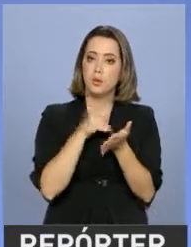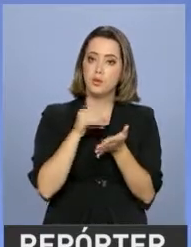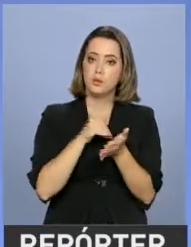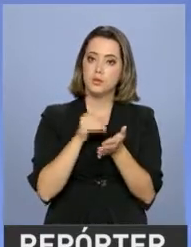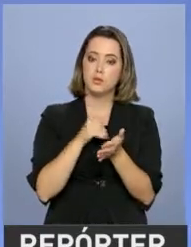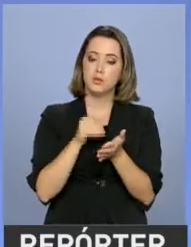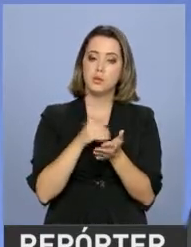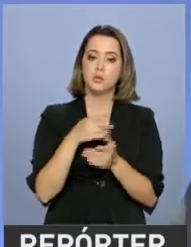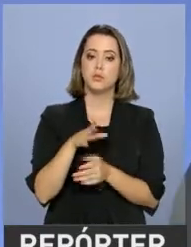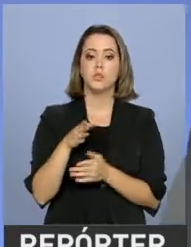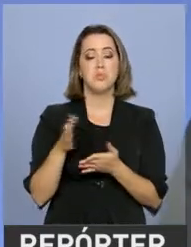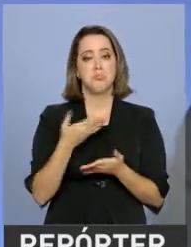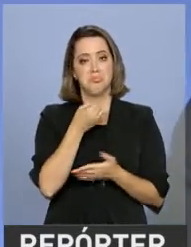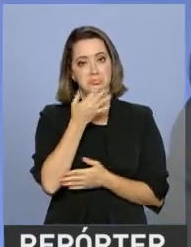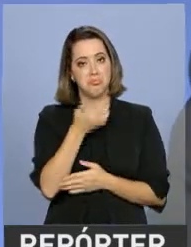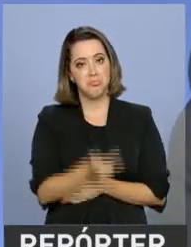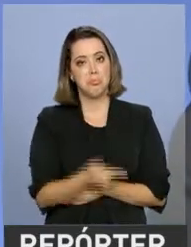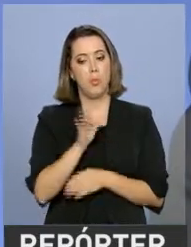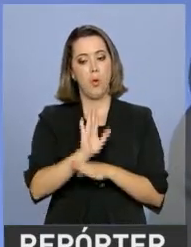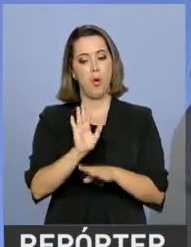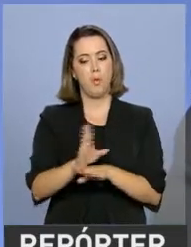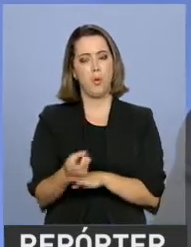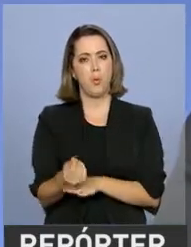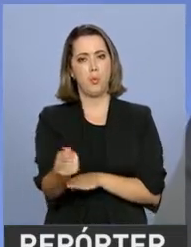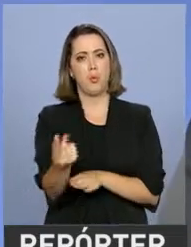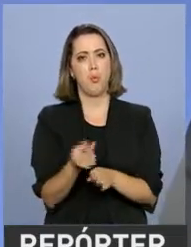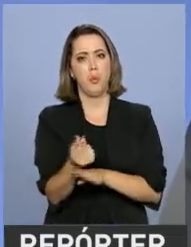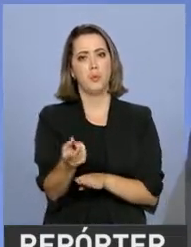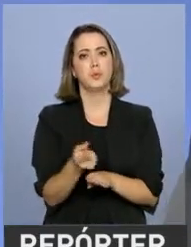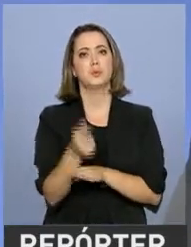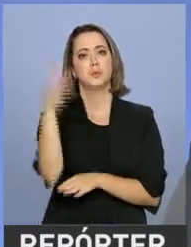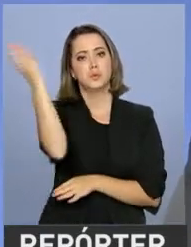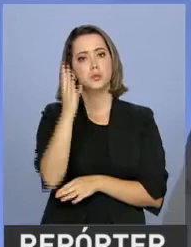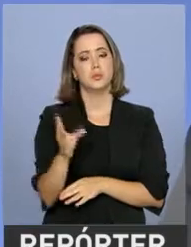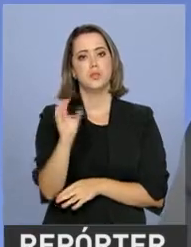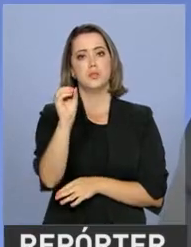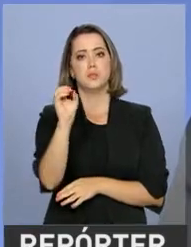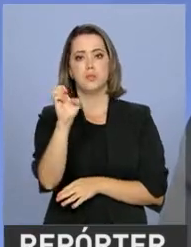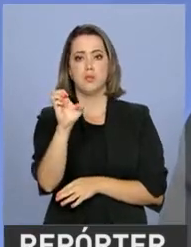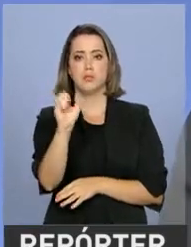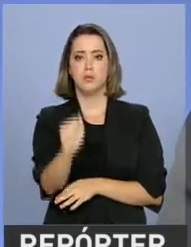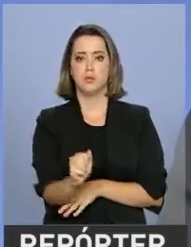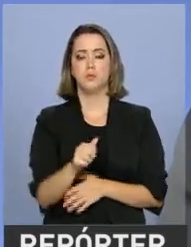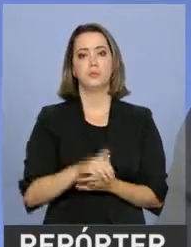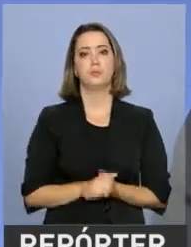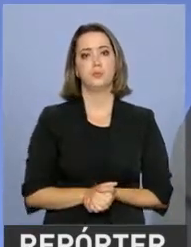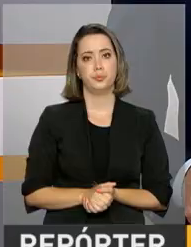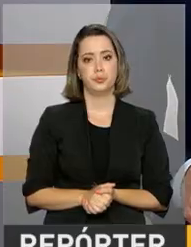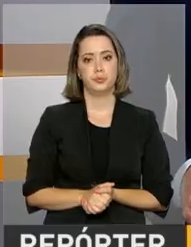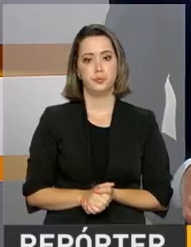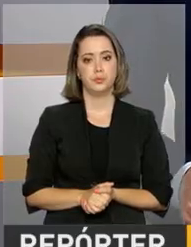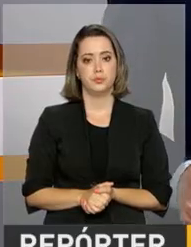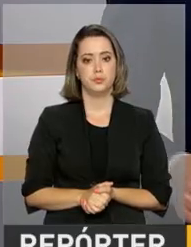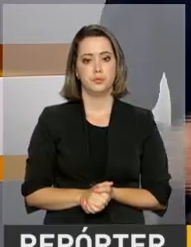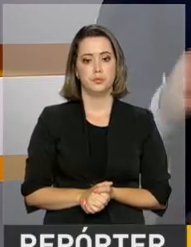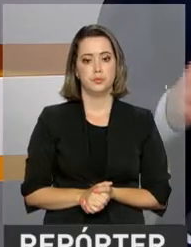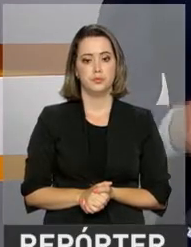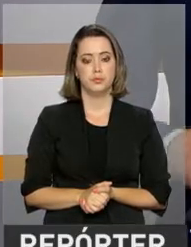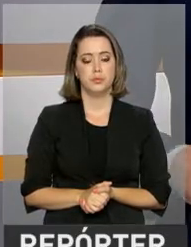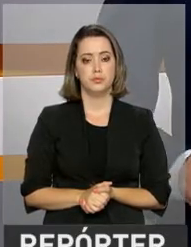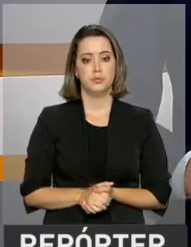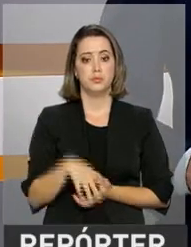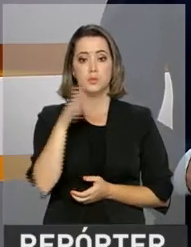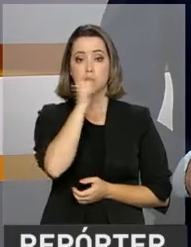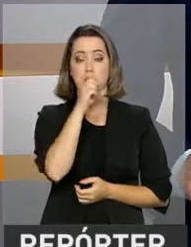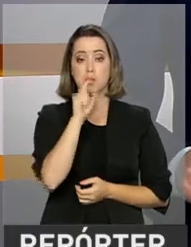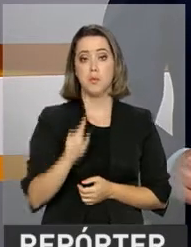luis almagro elogiou o apoio financeiro do brasil para o seu irmão quando a organização de estados americanos a